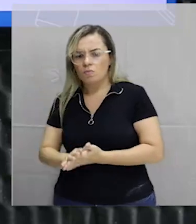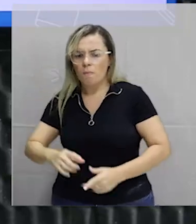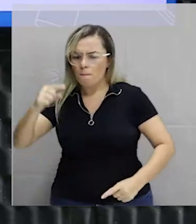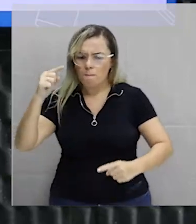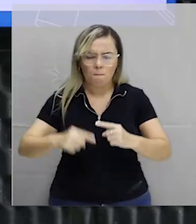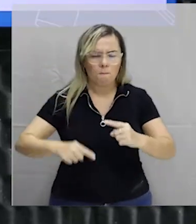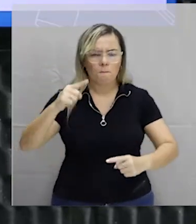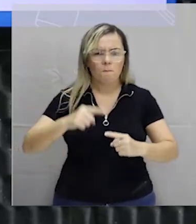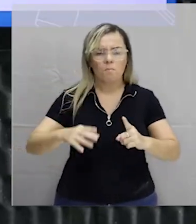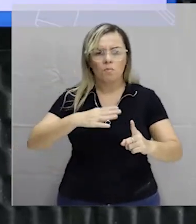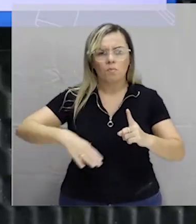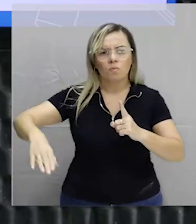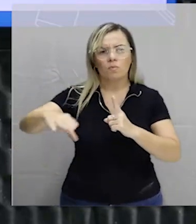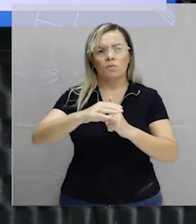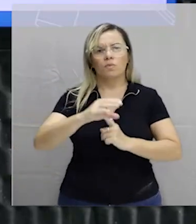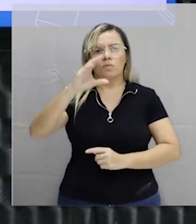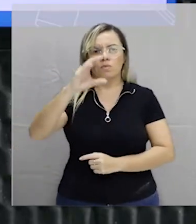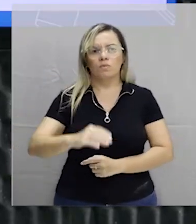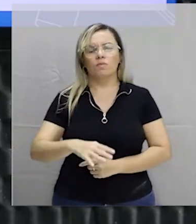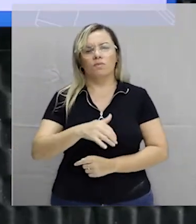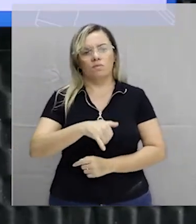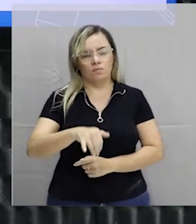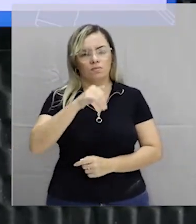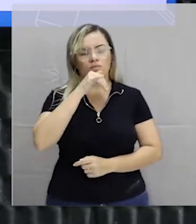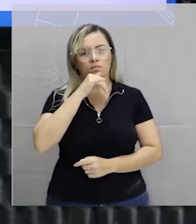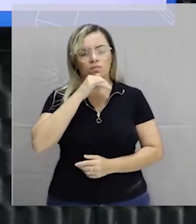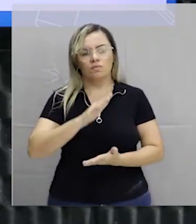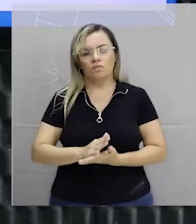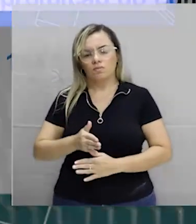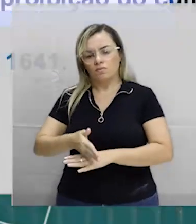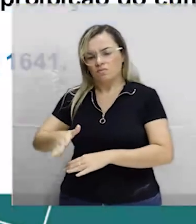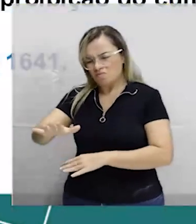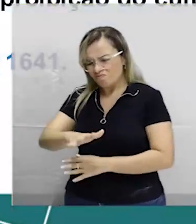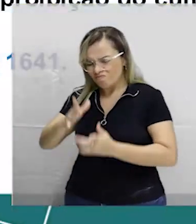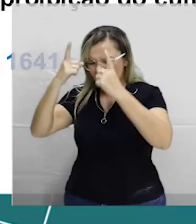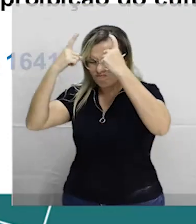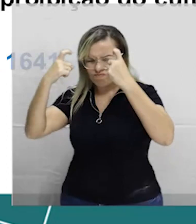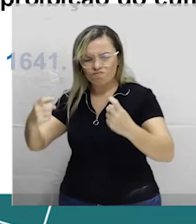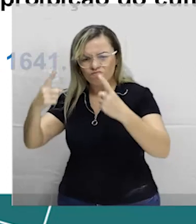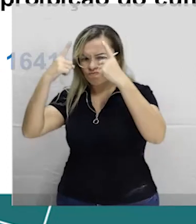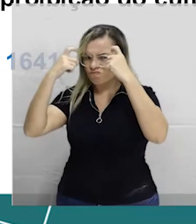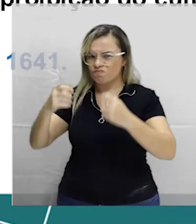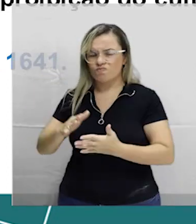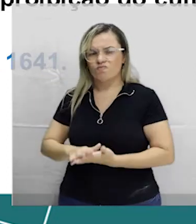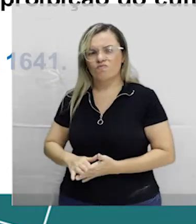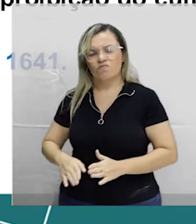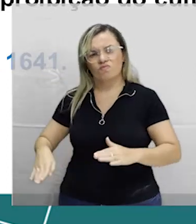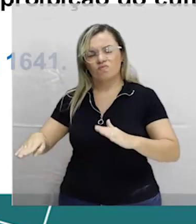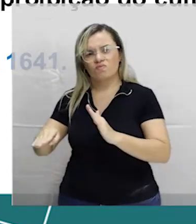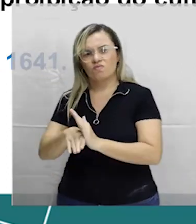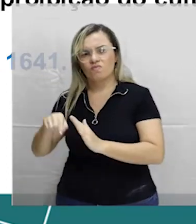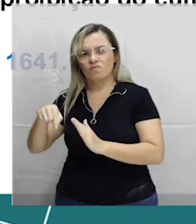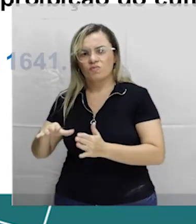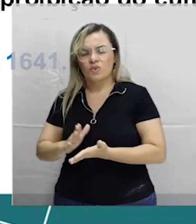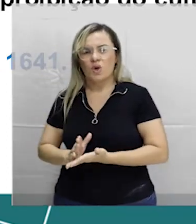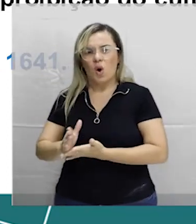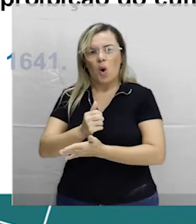por exemplo, o catolicismo. E uma invasão violenta, e uma invasão marcada por